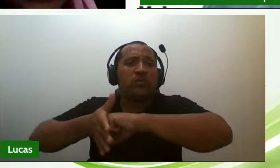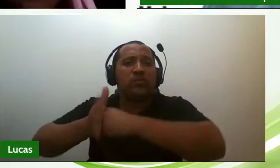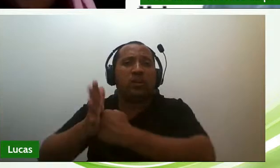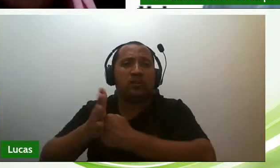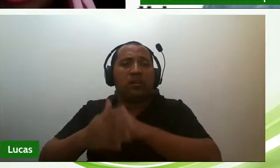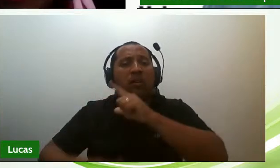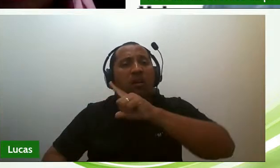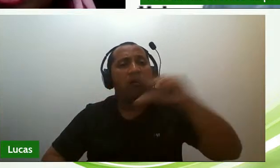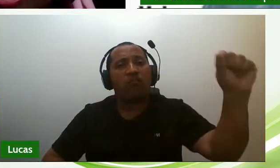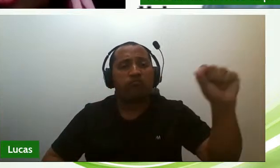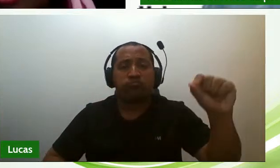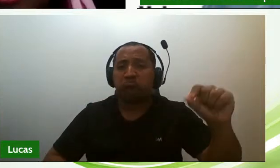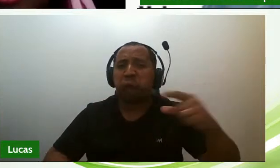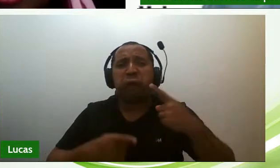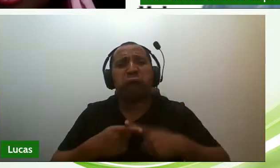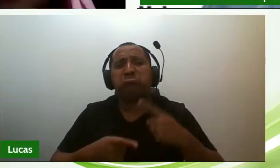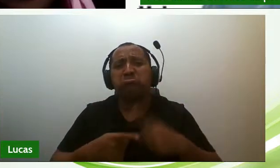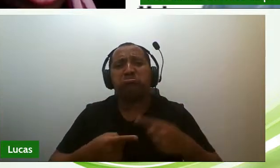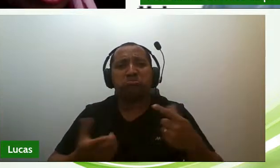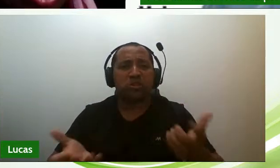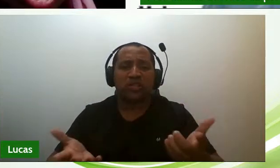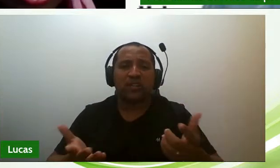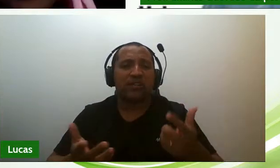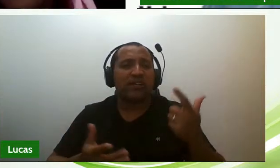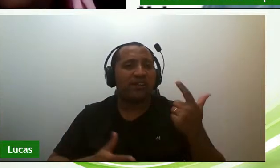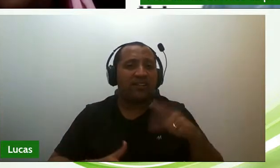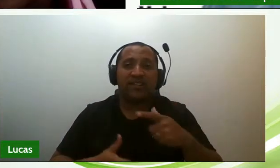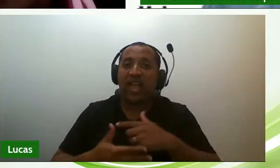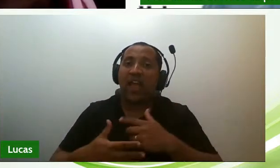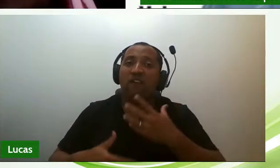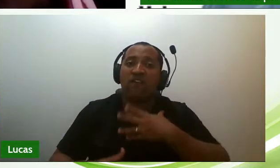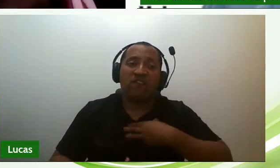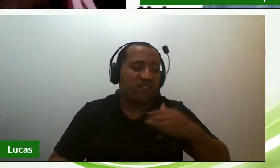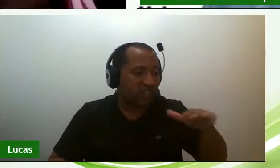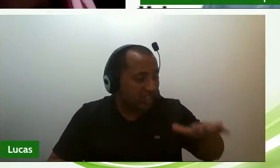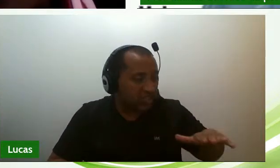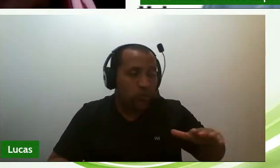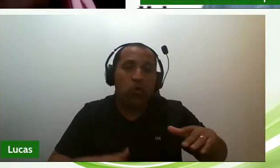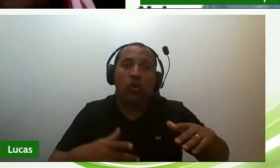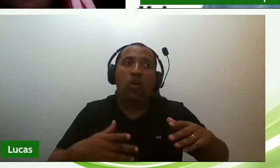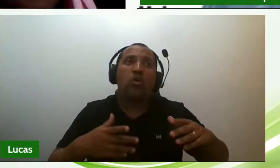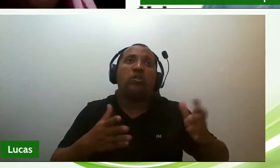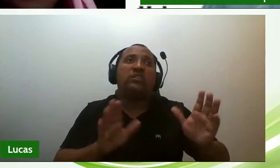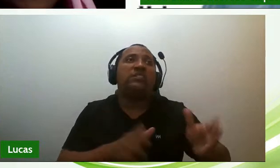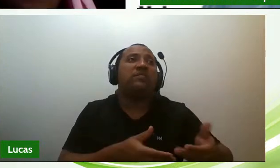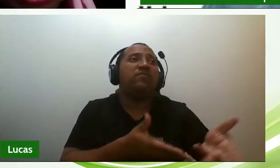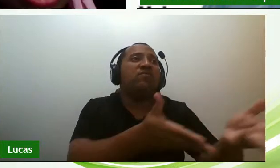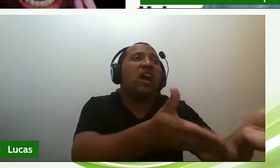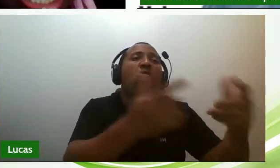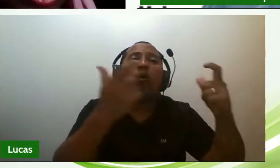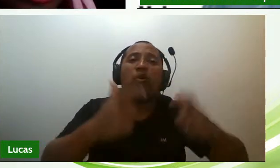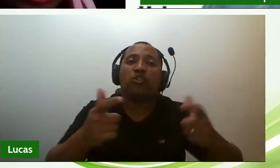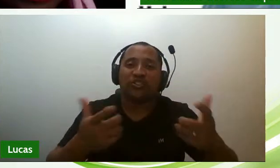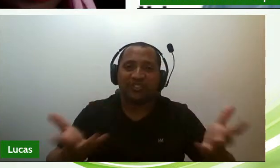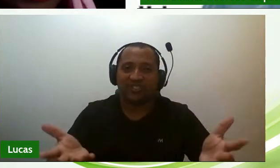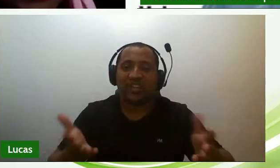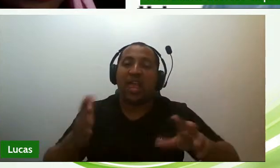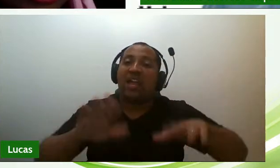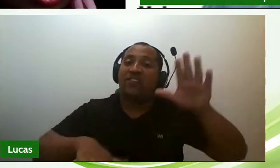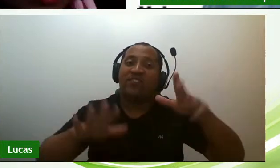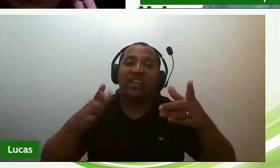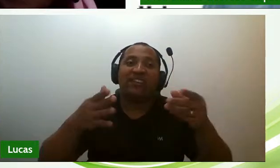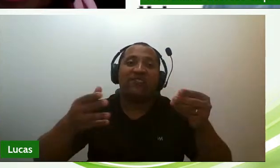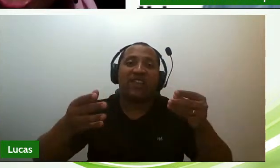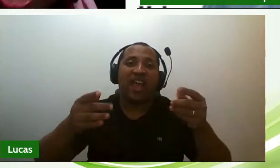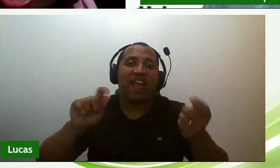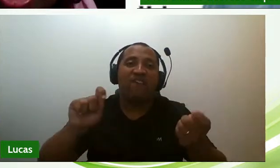por exemplo, não ter com quem deixar suas crianças, ou não tinha uma flexibilidade em